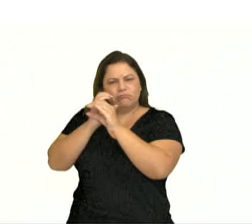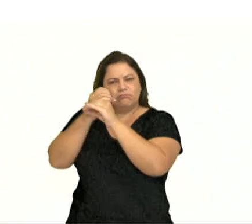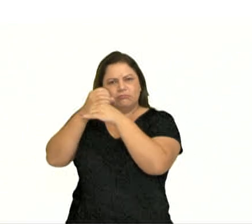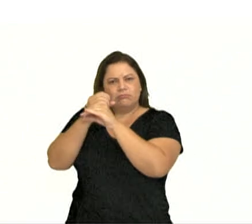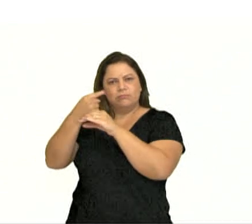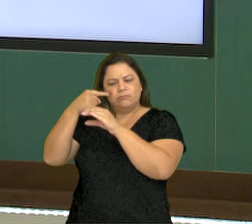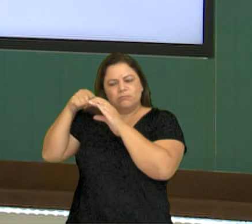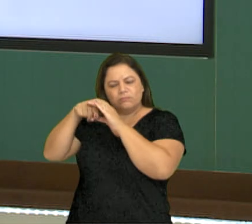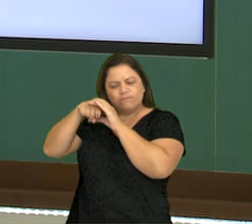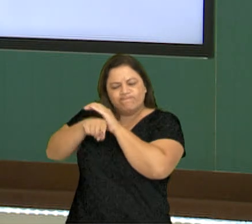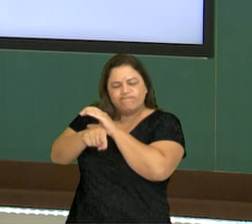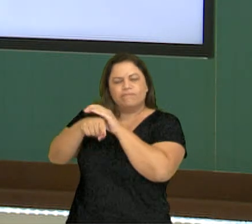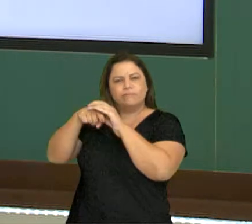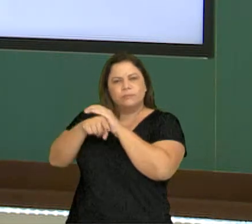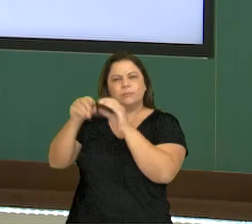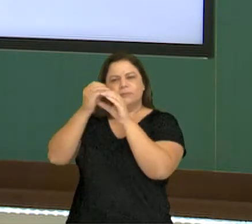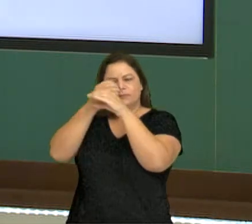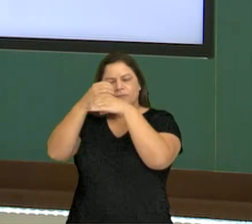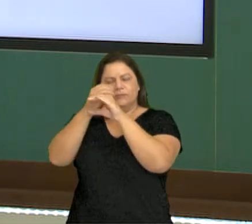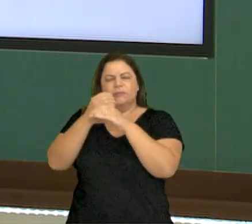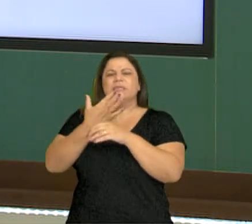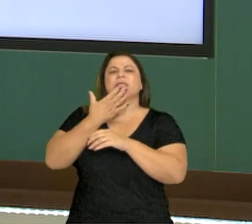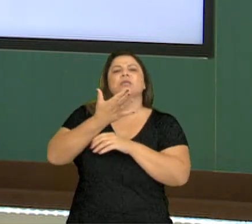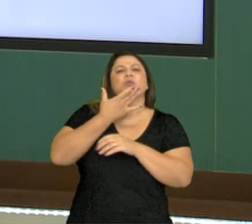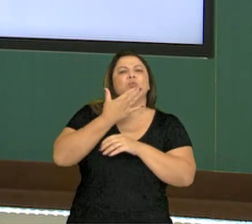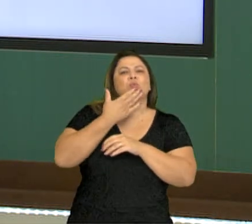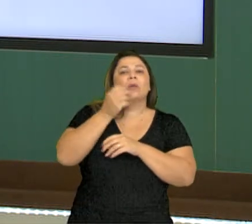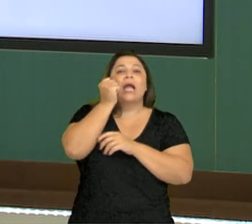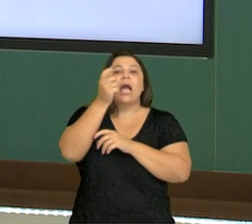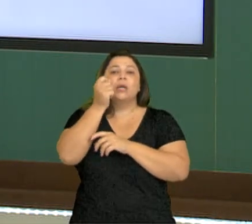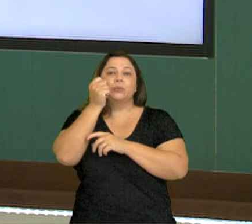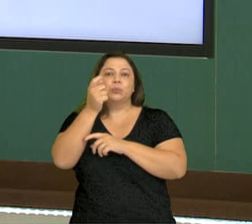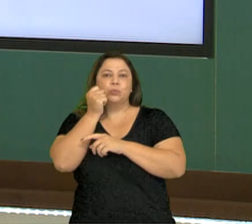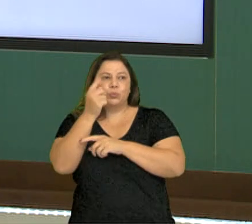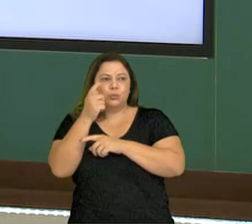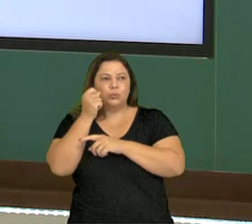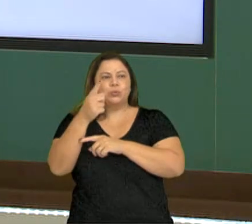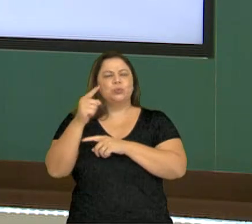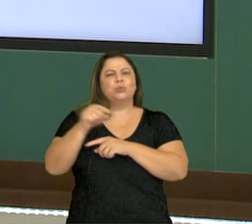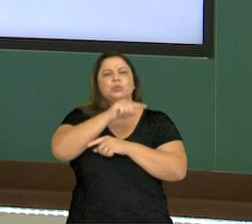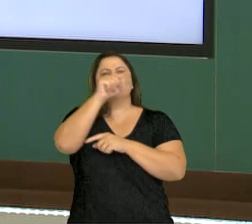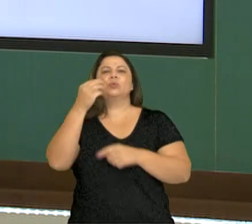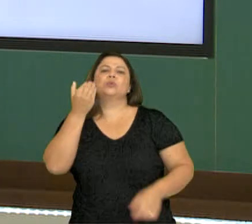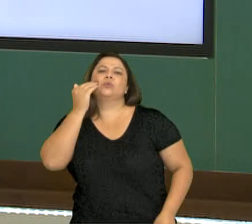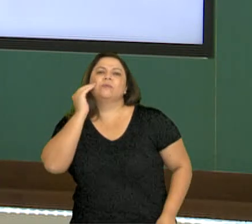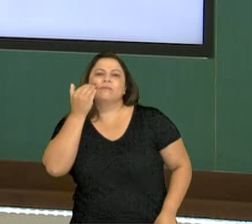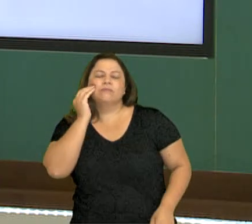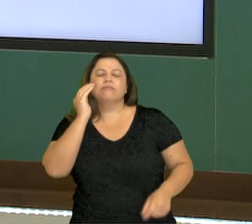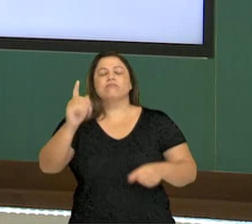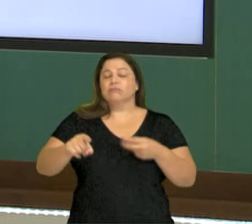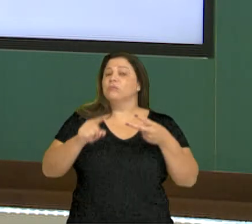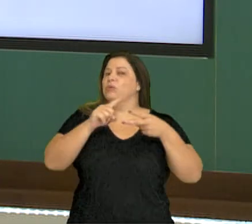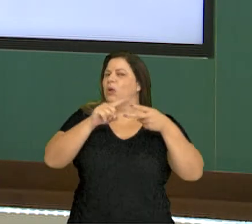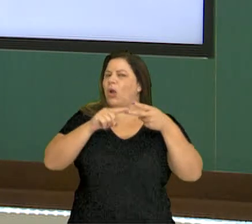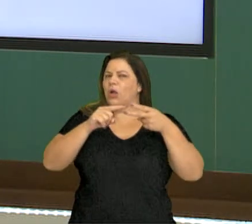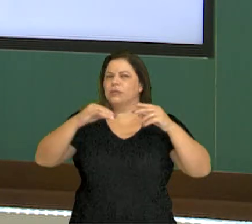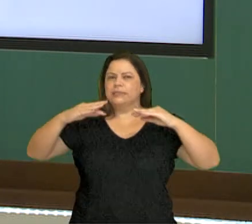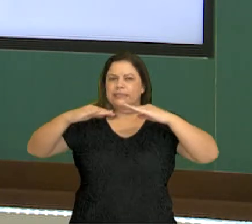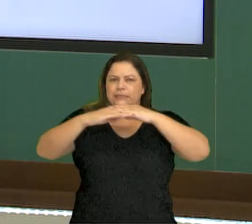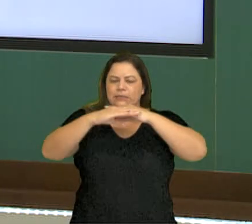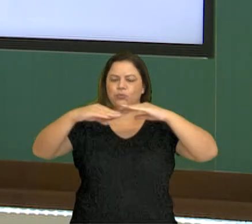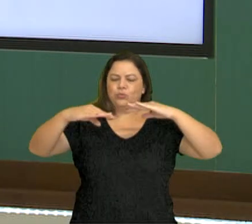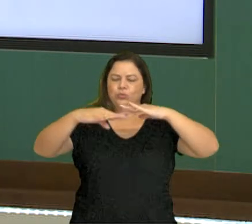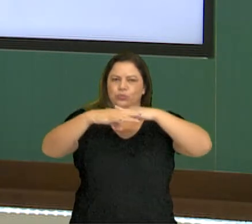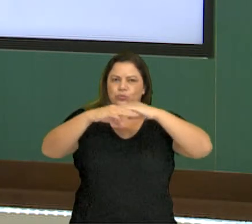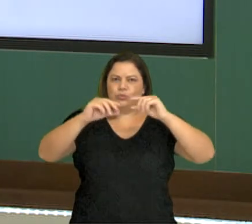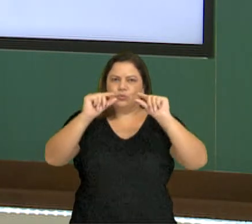que nós percebemos as colorações azuis e indo para o rosa. São tubos, que aqui a gente está vendo